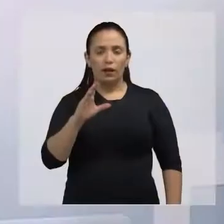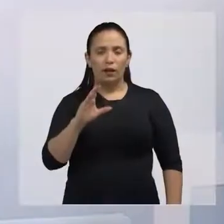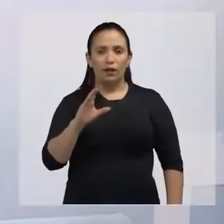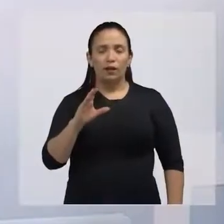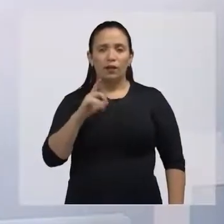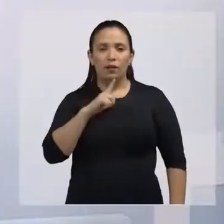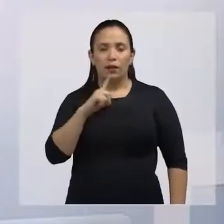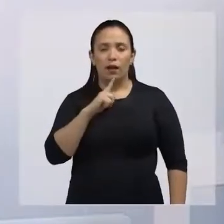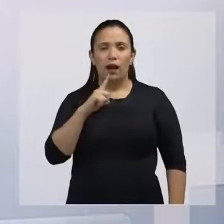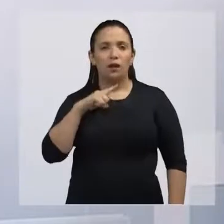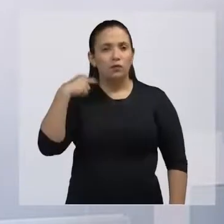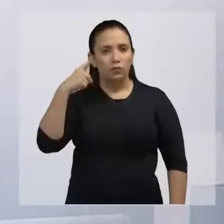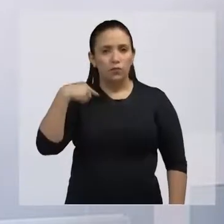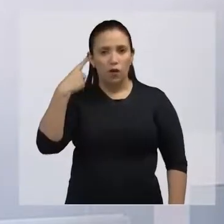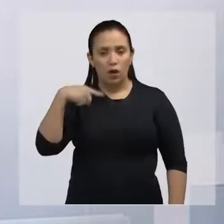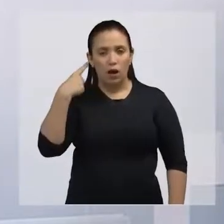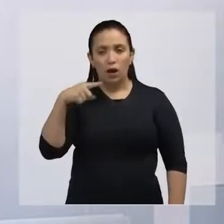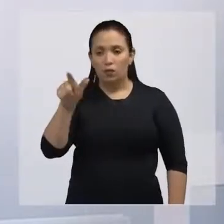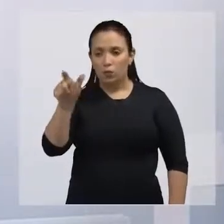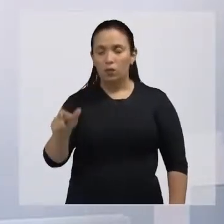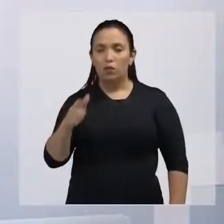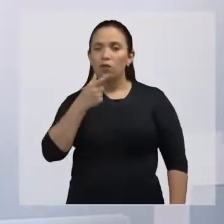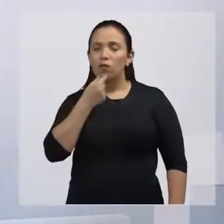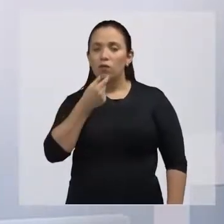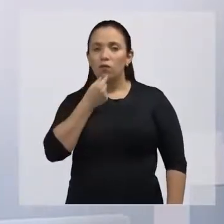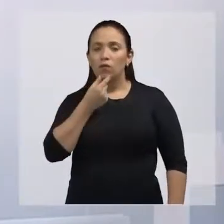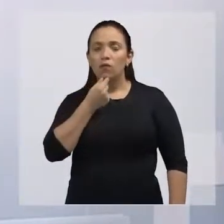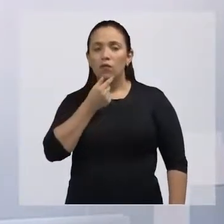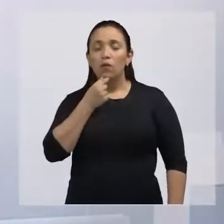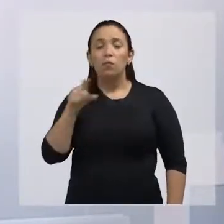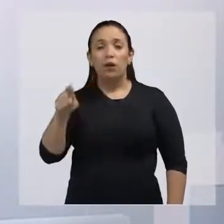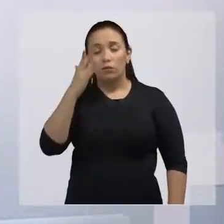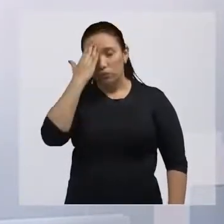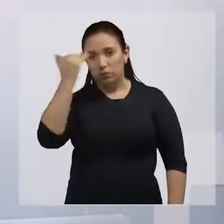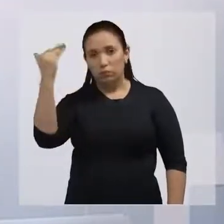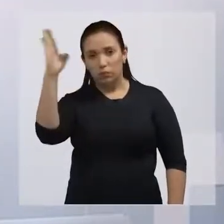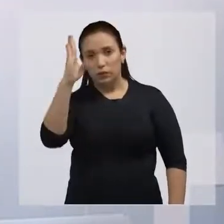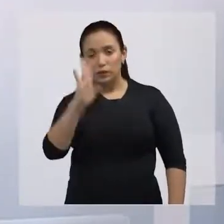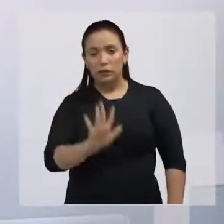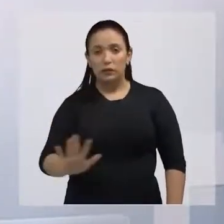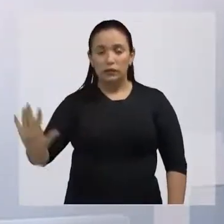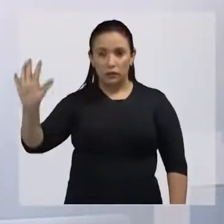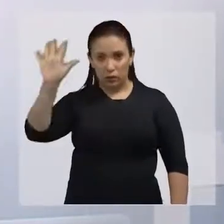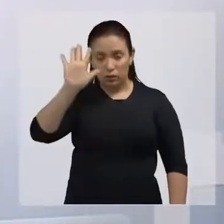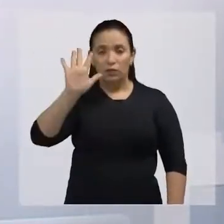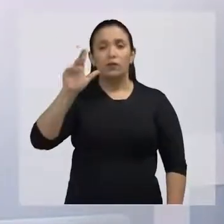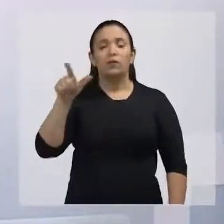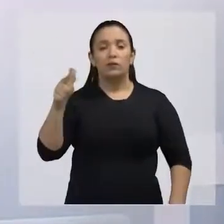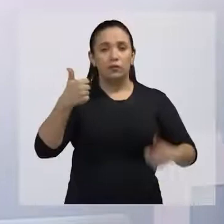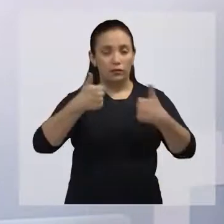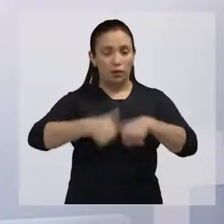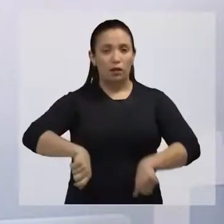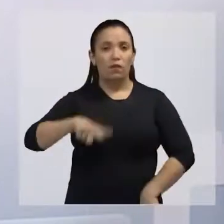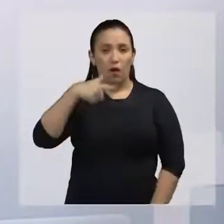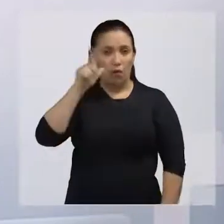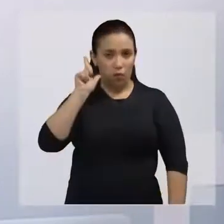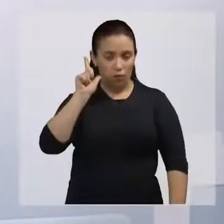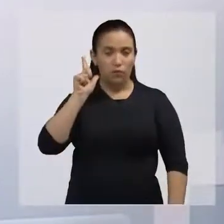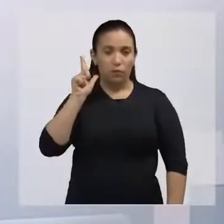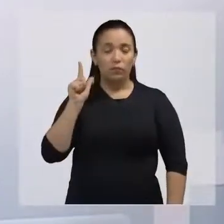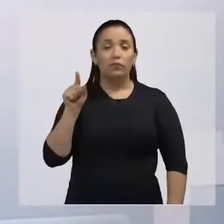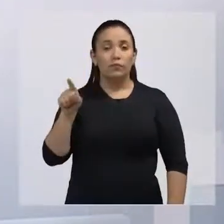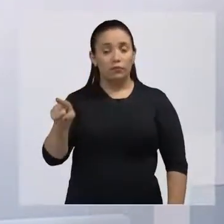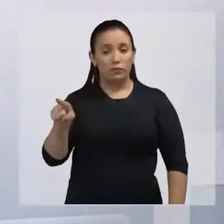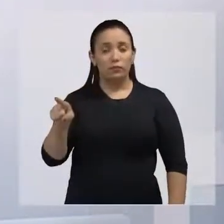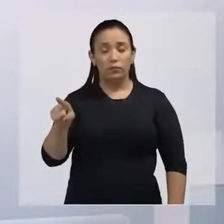é Cacai, um dos advogados mais caros do Brasil, e todos esses políticos... Ele que estava ontem, né? Ele que estava